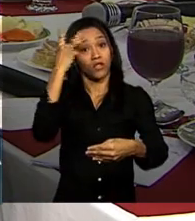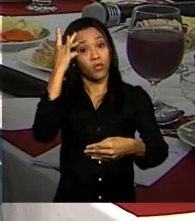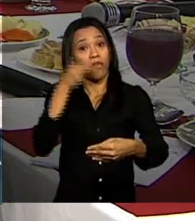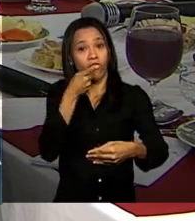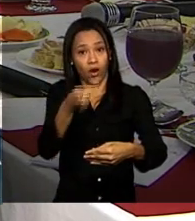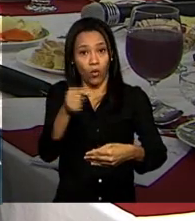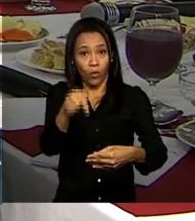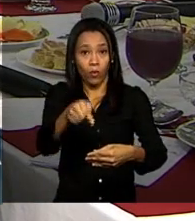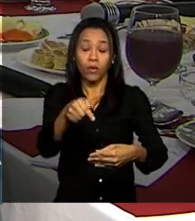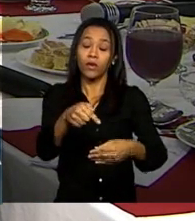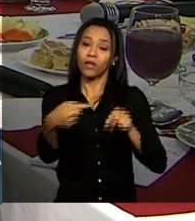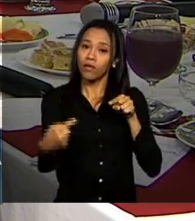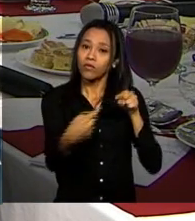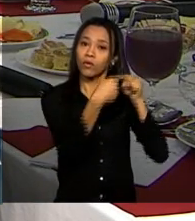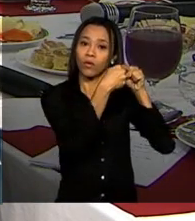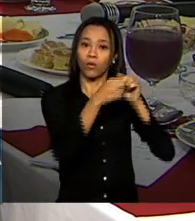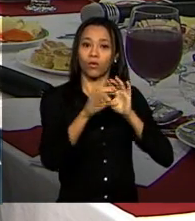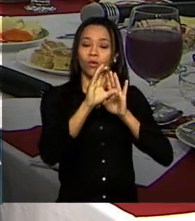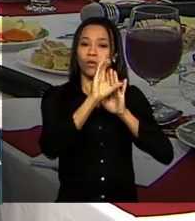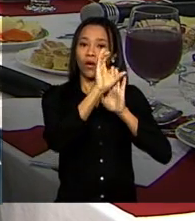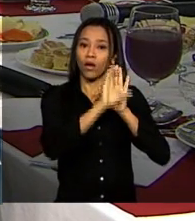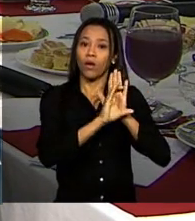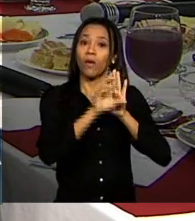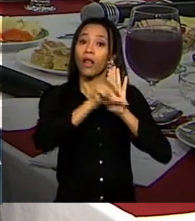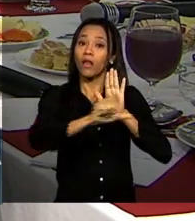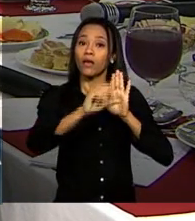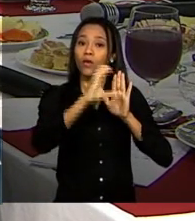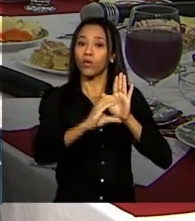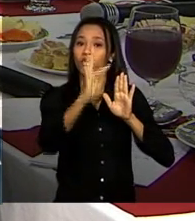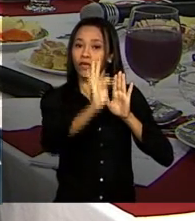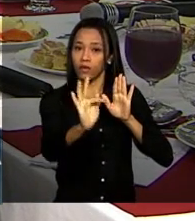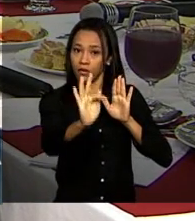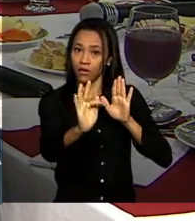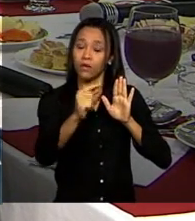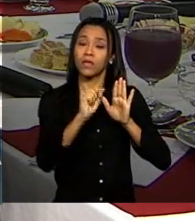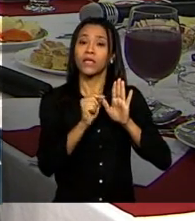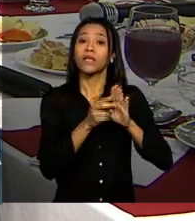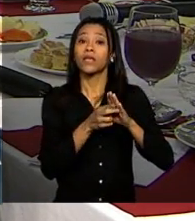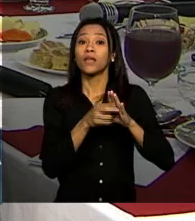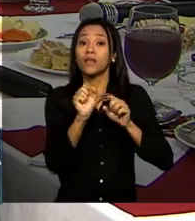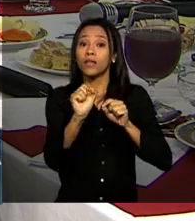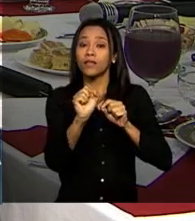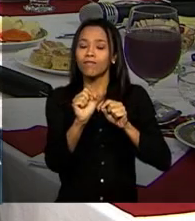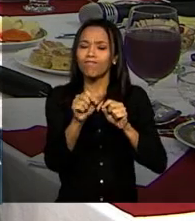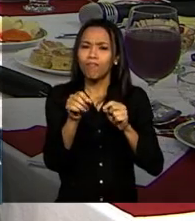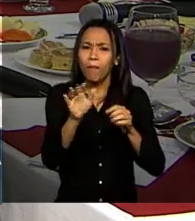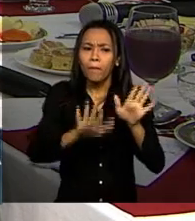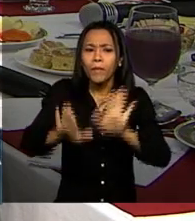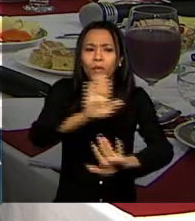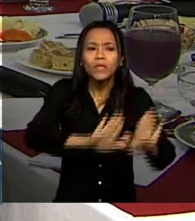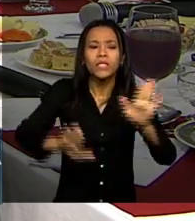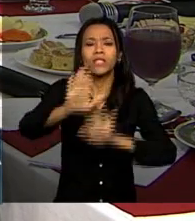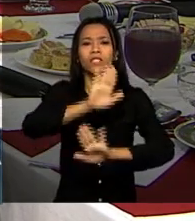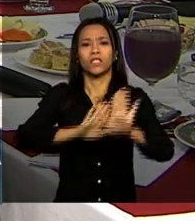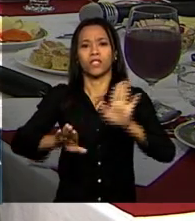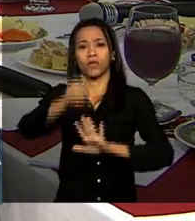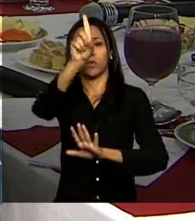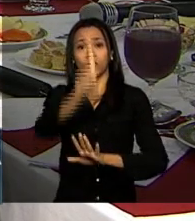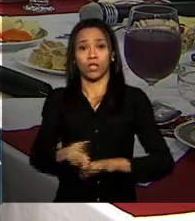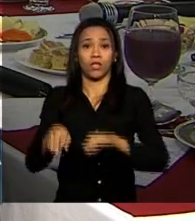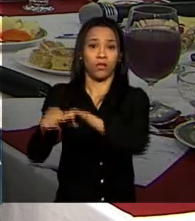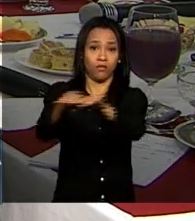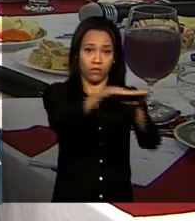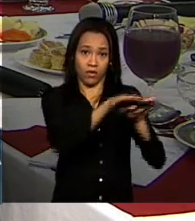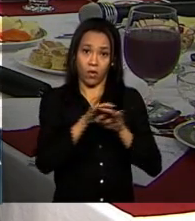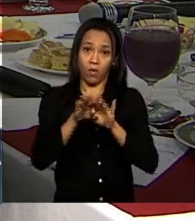constituição brasileira que orienta eh regulação no sentido de proteger a democracia brasileira